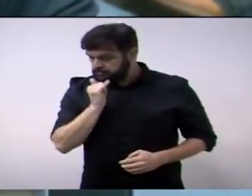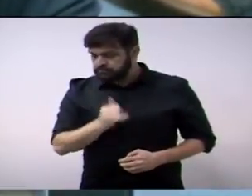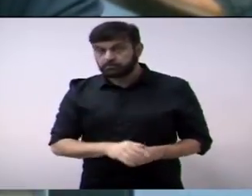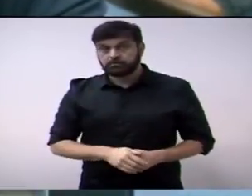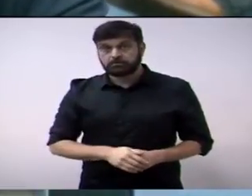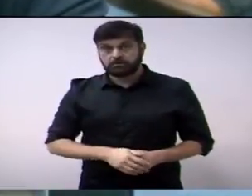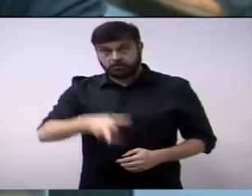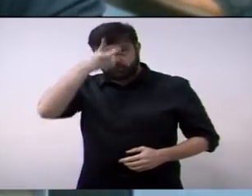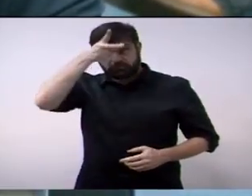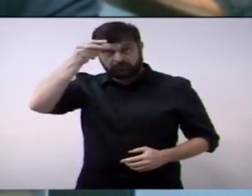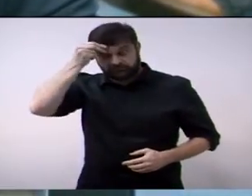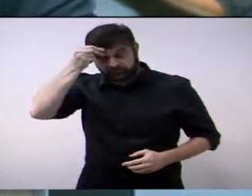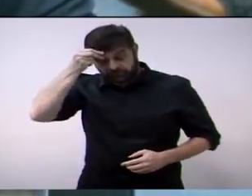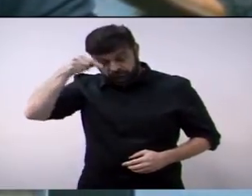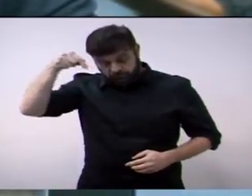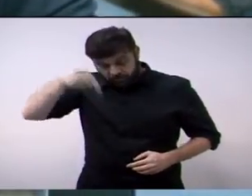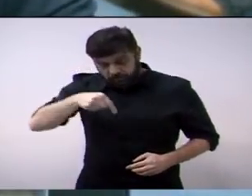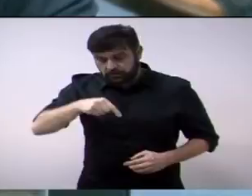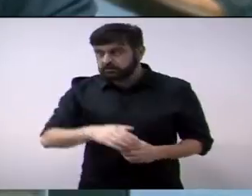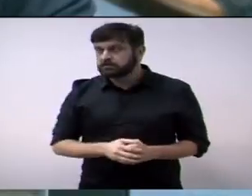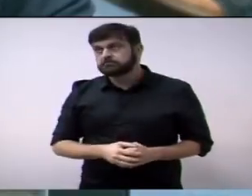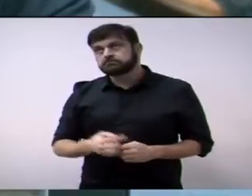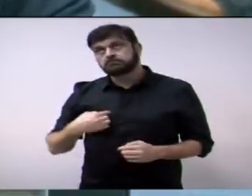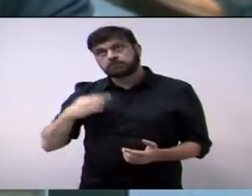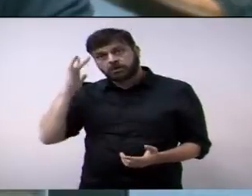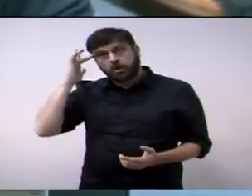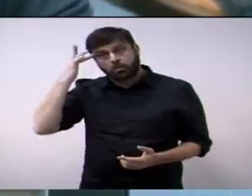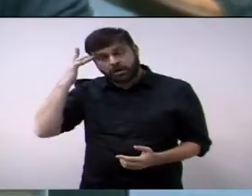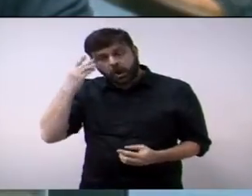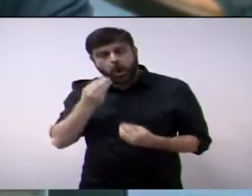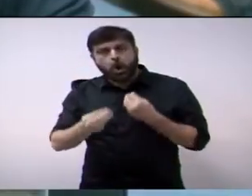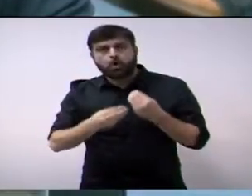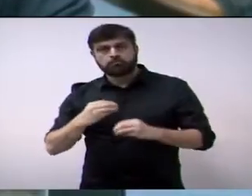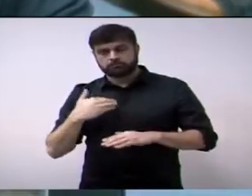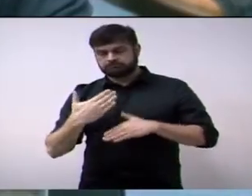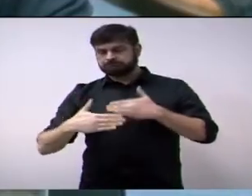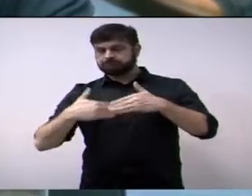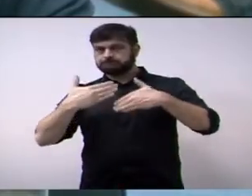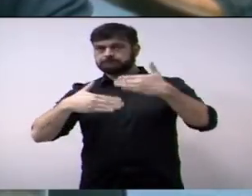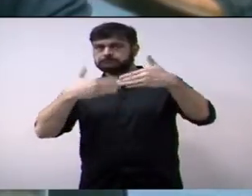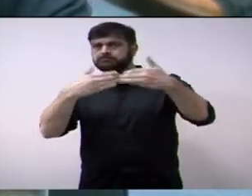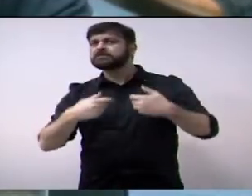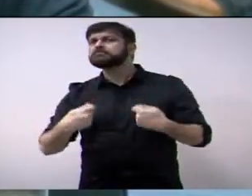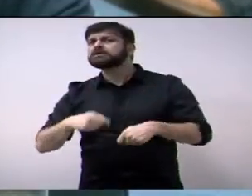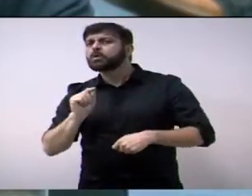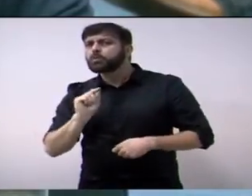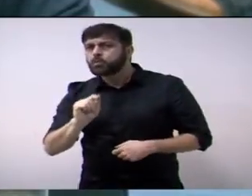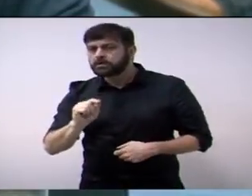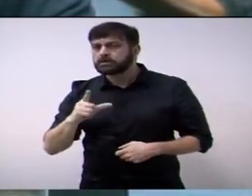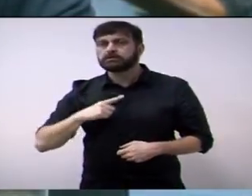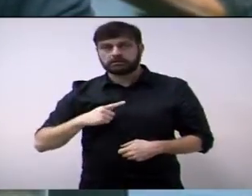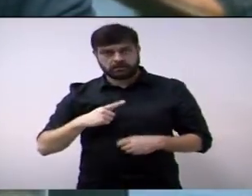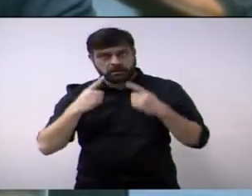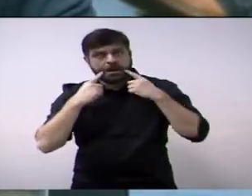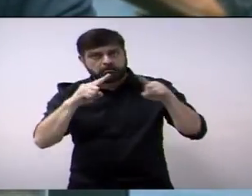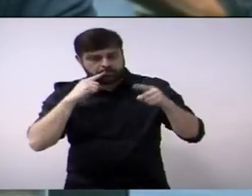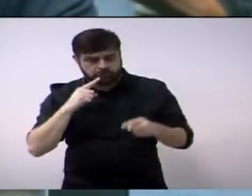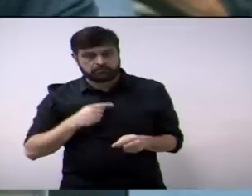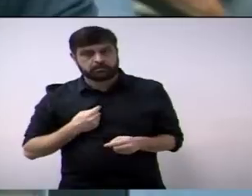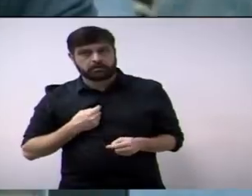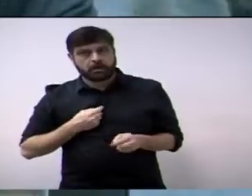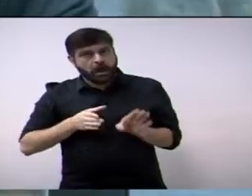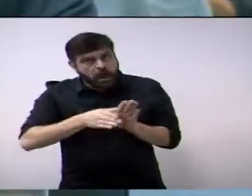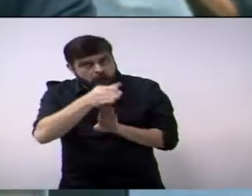governo, eu acho que, para um governo andar, eu acho que é necessário as críticas construtivas